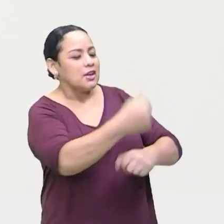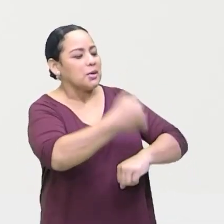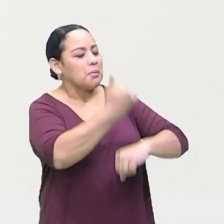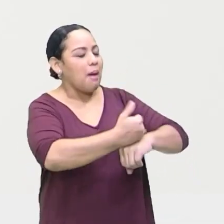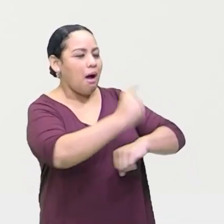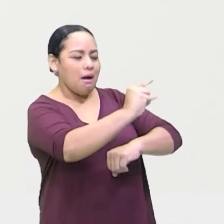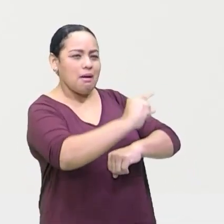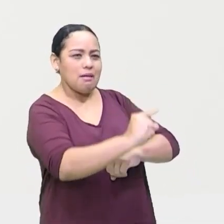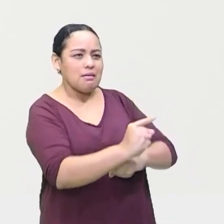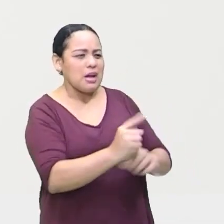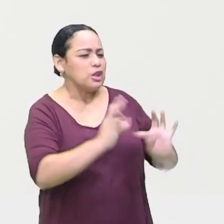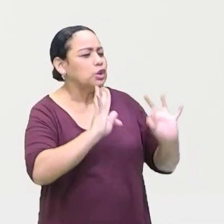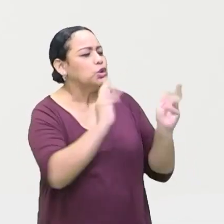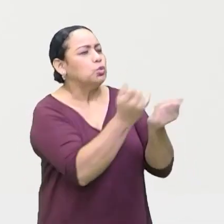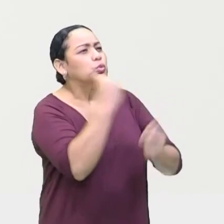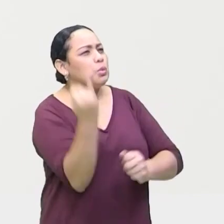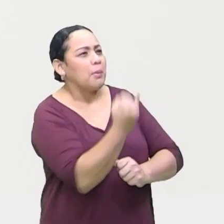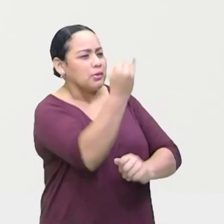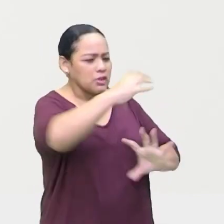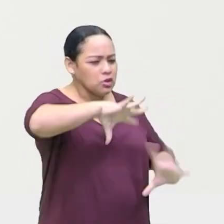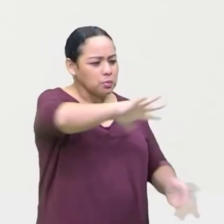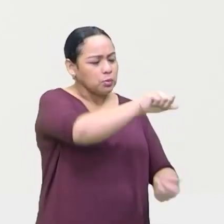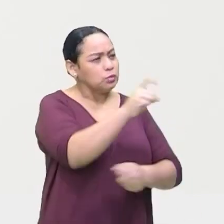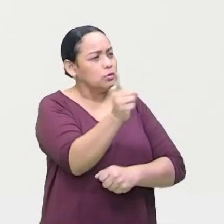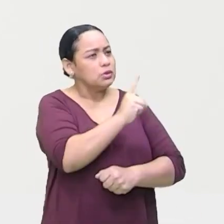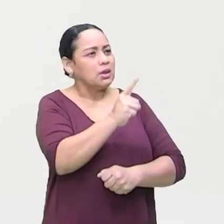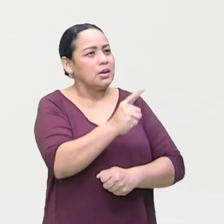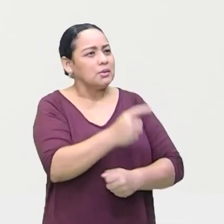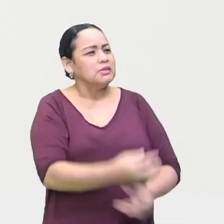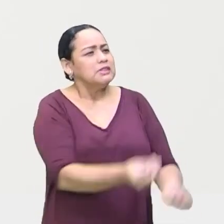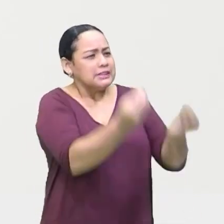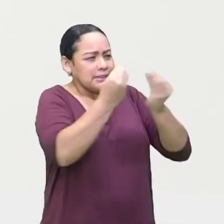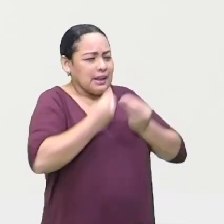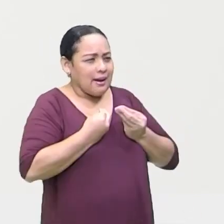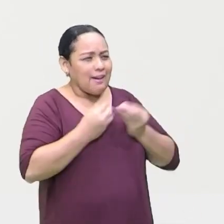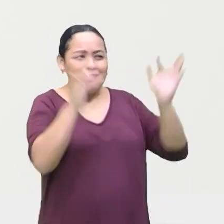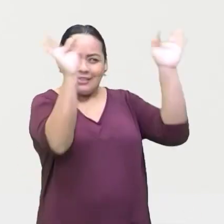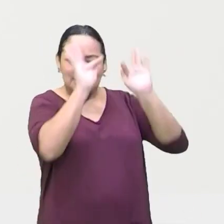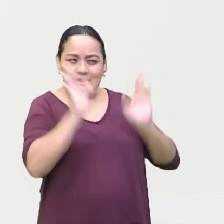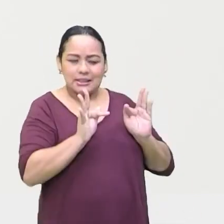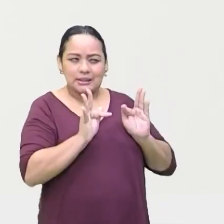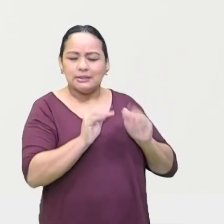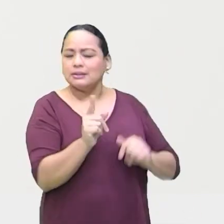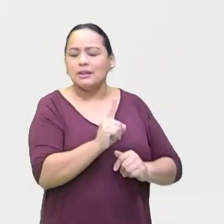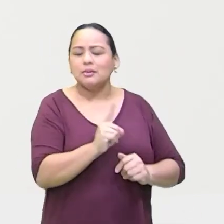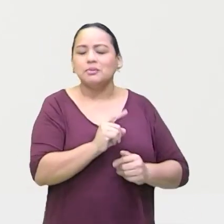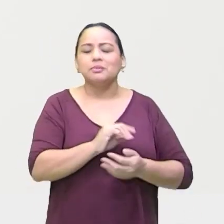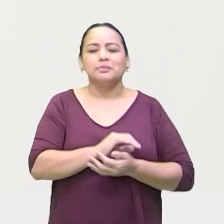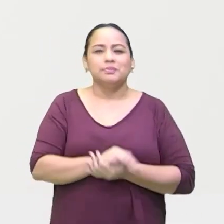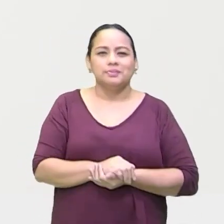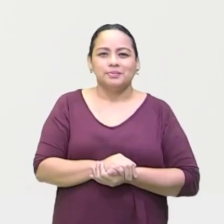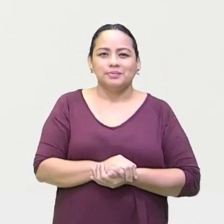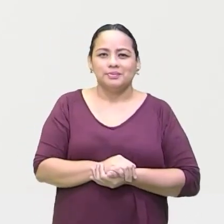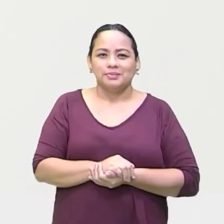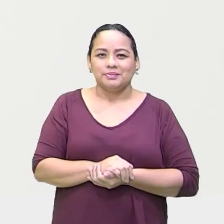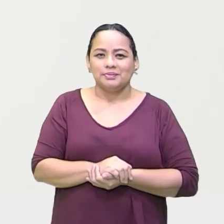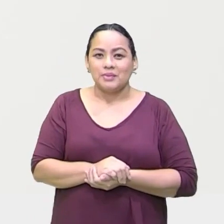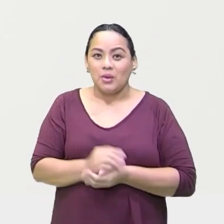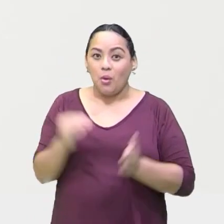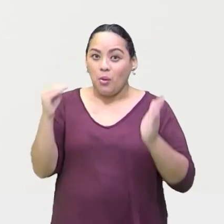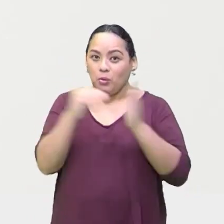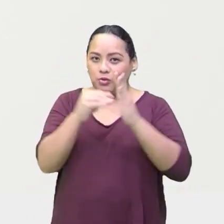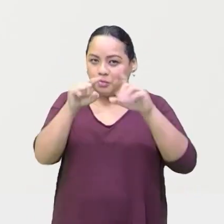moedas não são tudo no mundo e nem podem nos trazer felicidades. o último